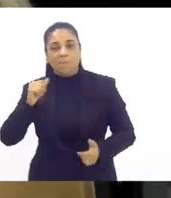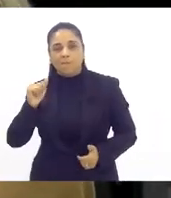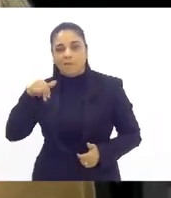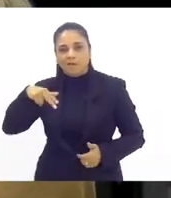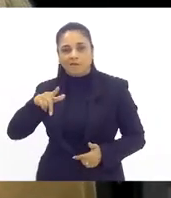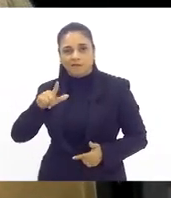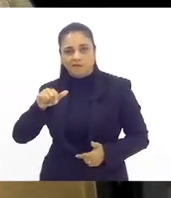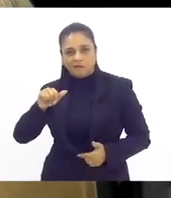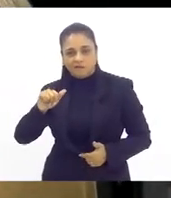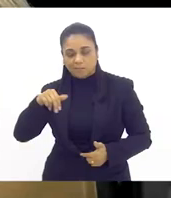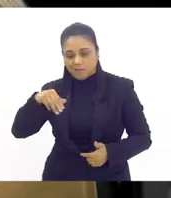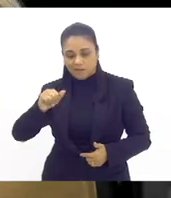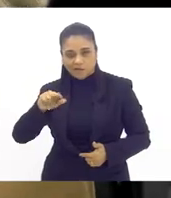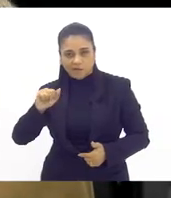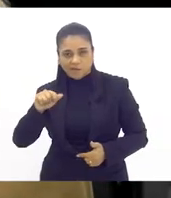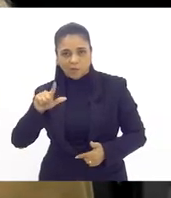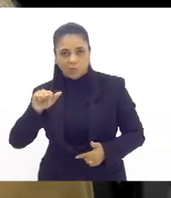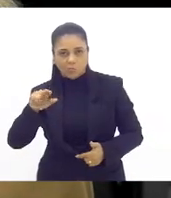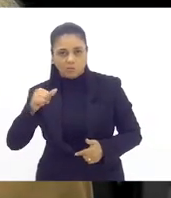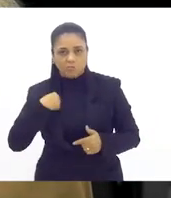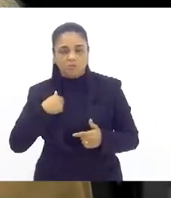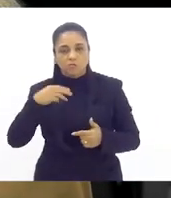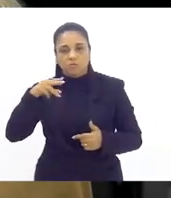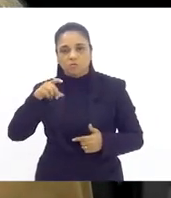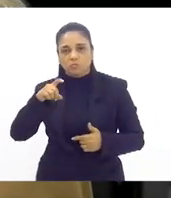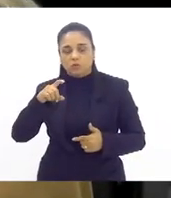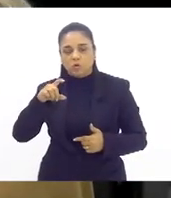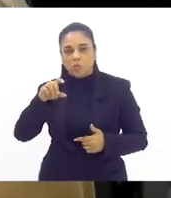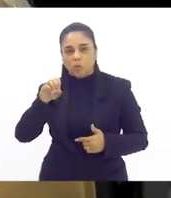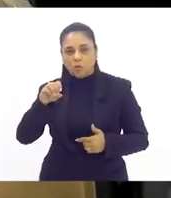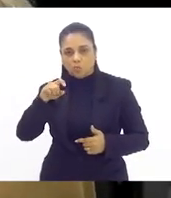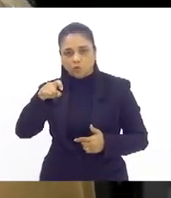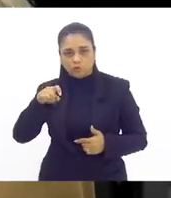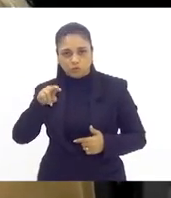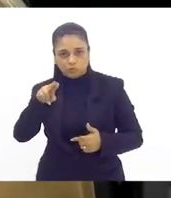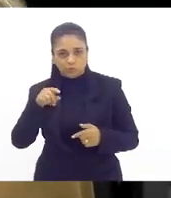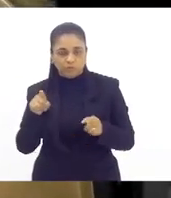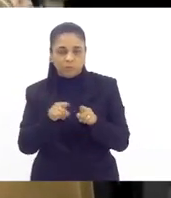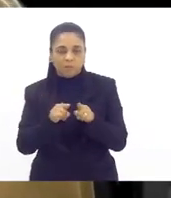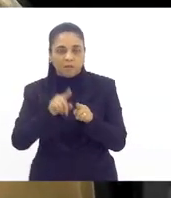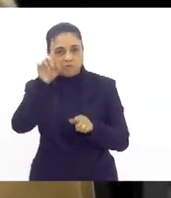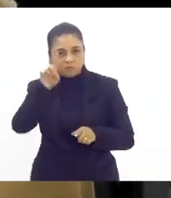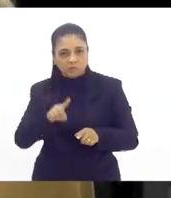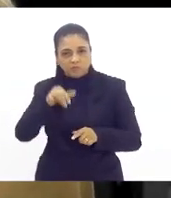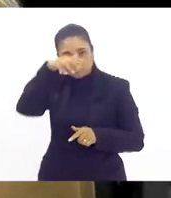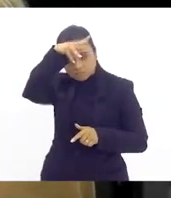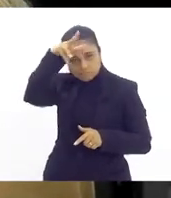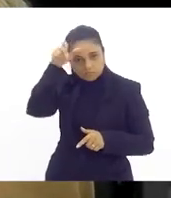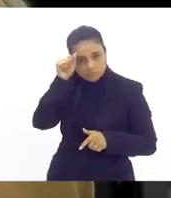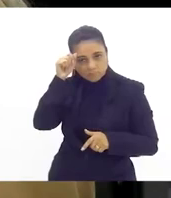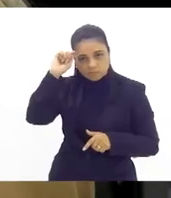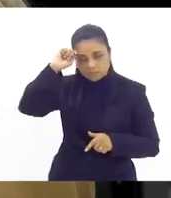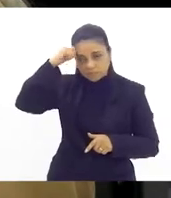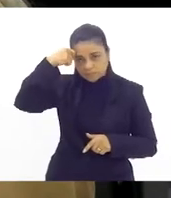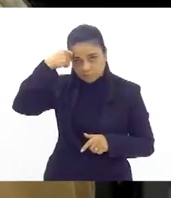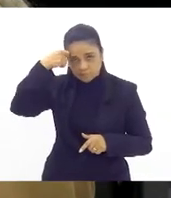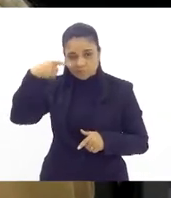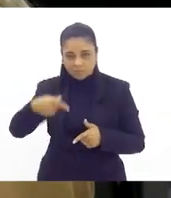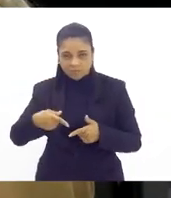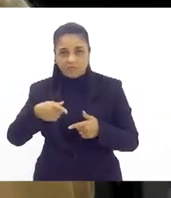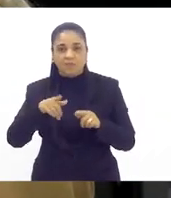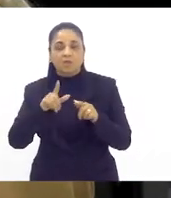o Anderson Rodrigues o Conselho Municipal de Defesa do direito de nós do negro de Nova Iguaçu com Dedini